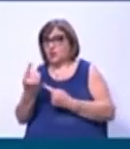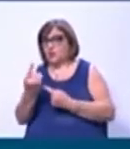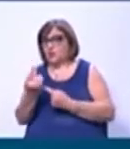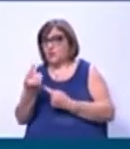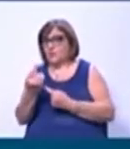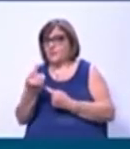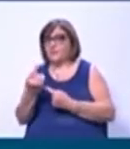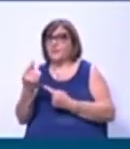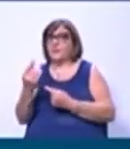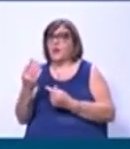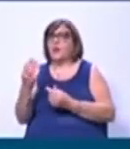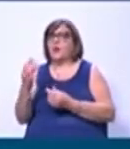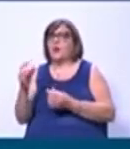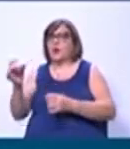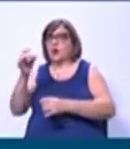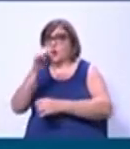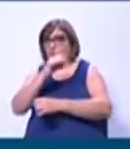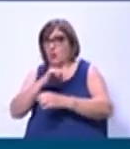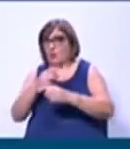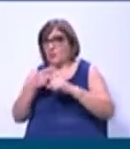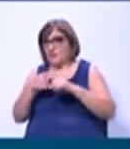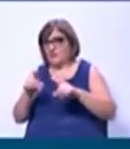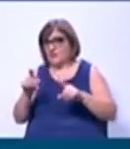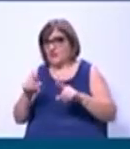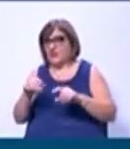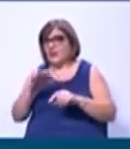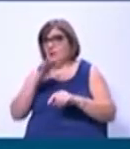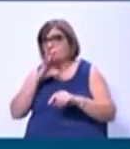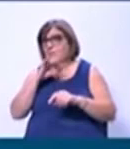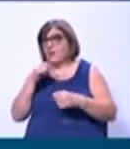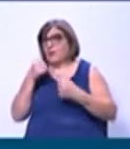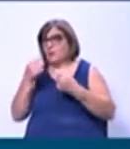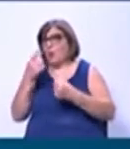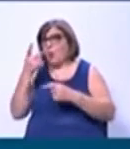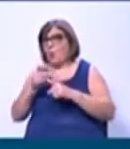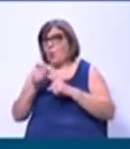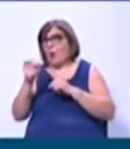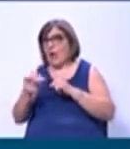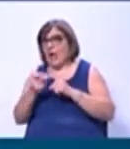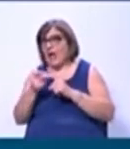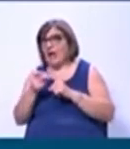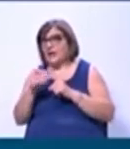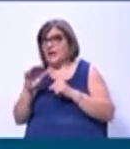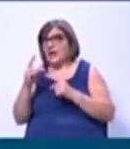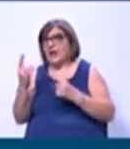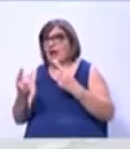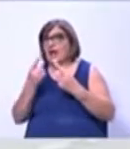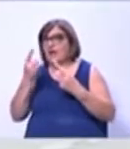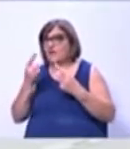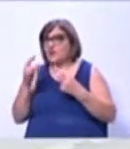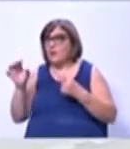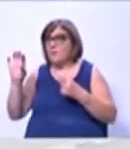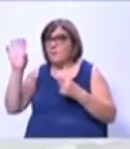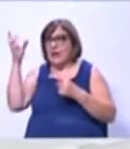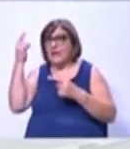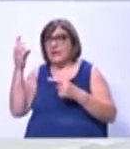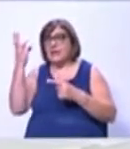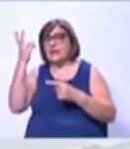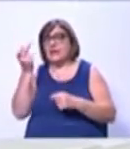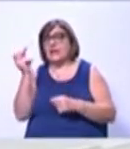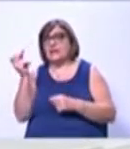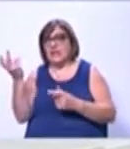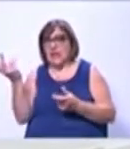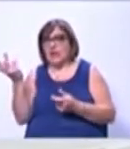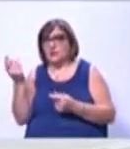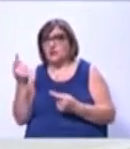mamães não conseguem... De outros países da Europa, países, não é? Que exatamente. As mães conseguem pelo menos ficar um ano, às vezes, ou mais. Às vezes três, não é? Às vezes três. E sabemos que